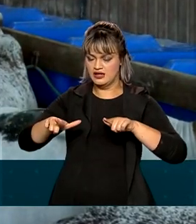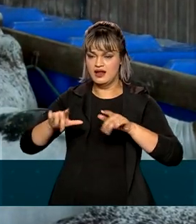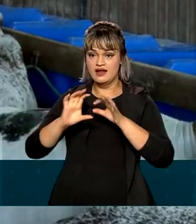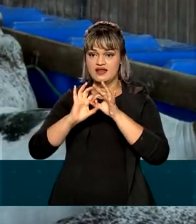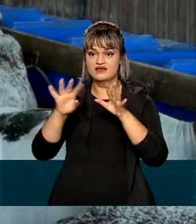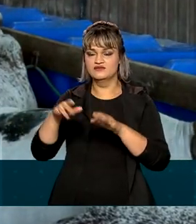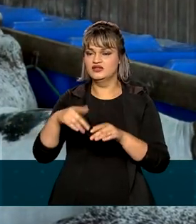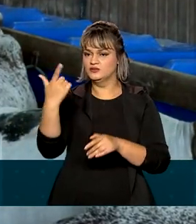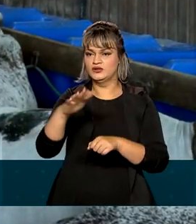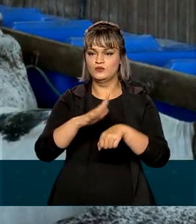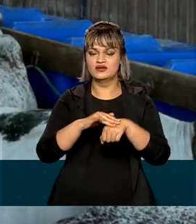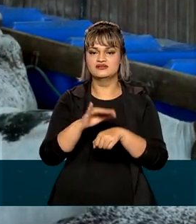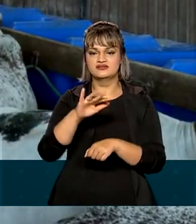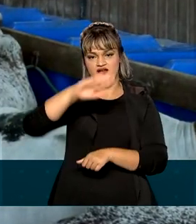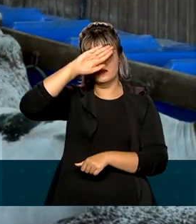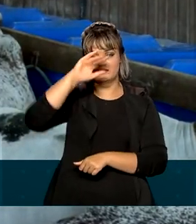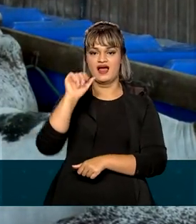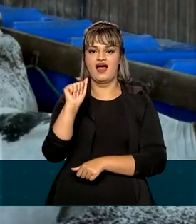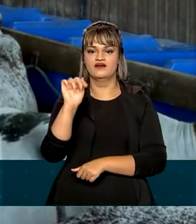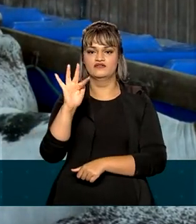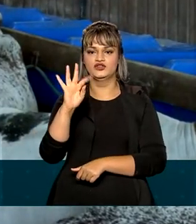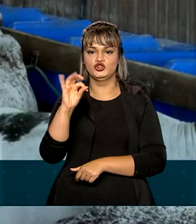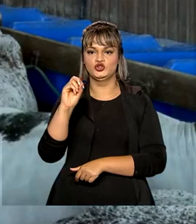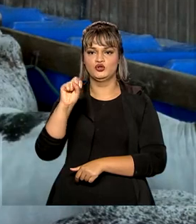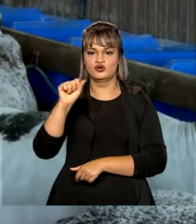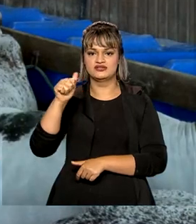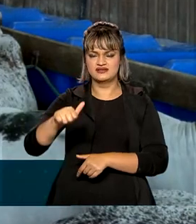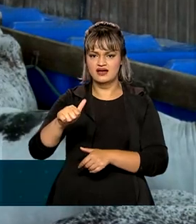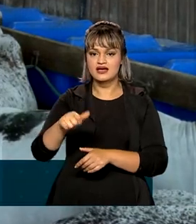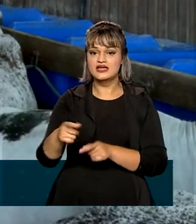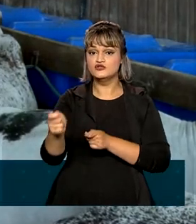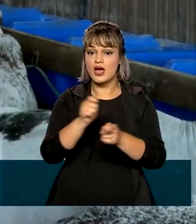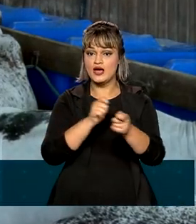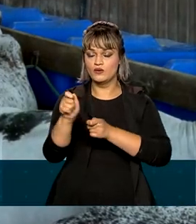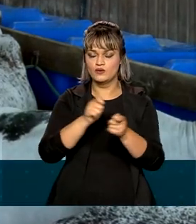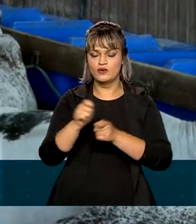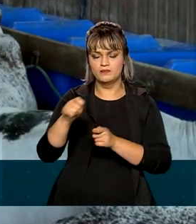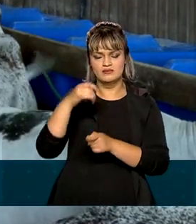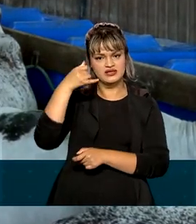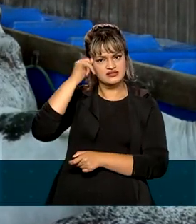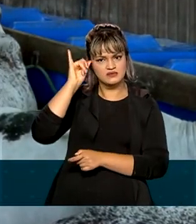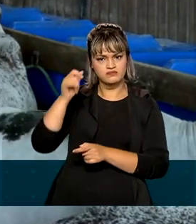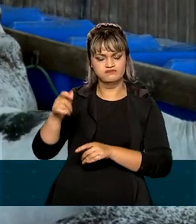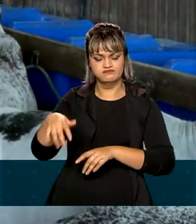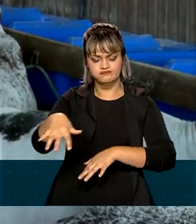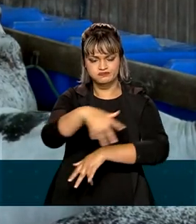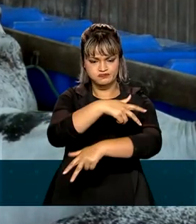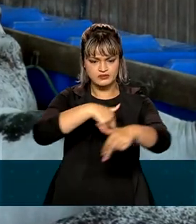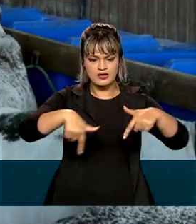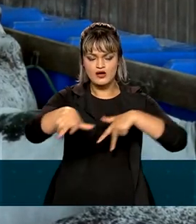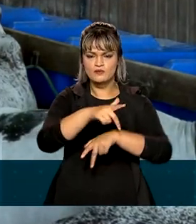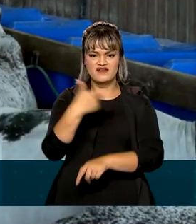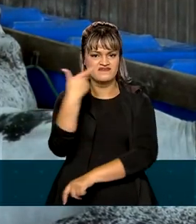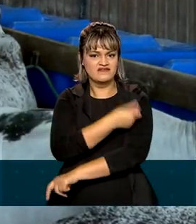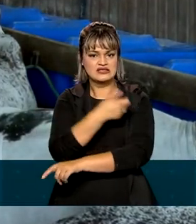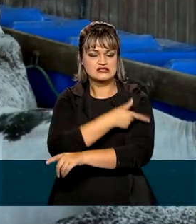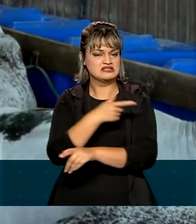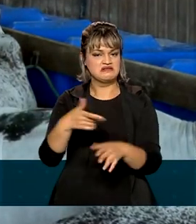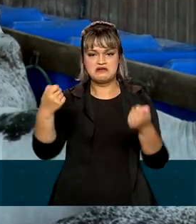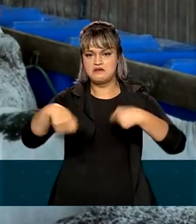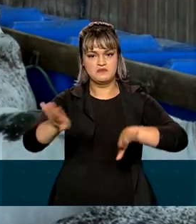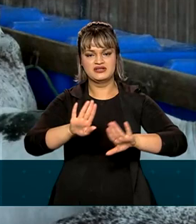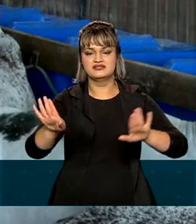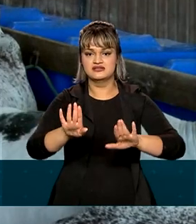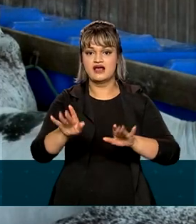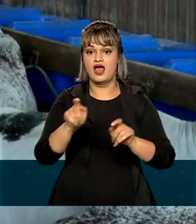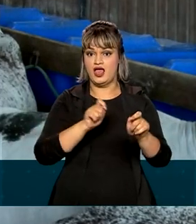febre aftosa. Na prática, isso reduz os custos da produção de bovinos, já que os produtores não terão de gastar com imunização de rebanho.